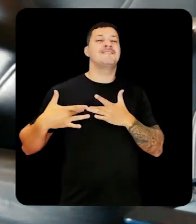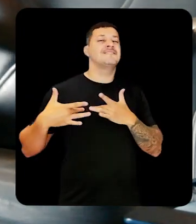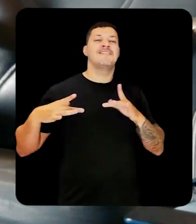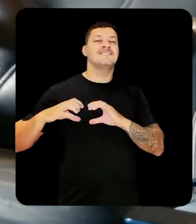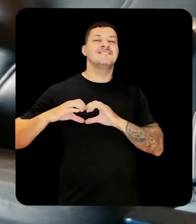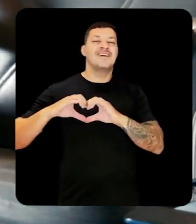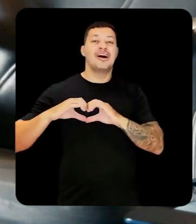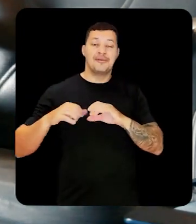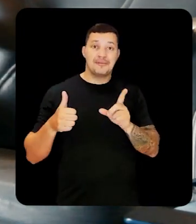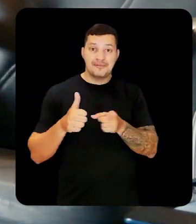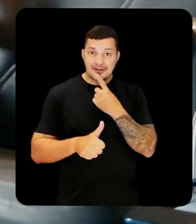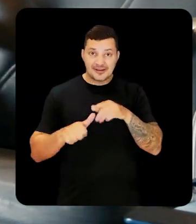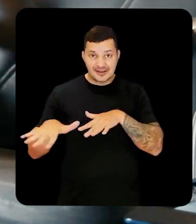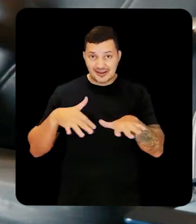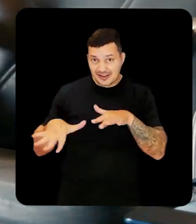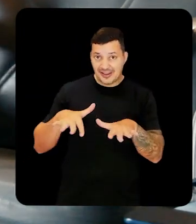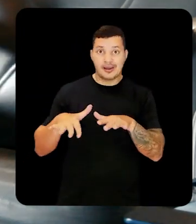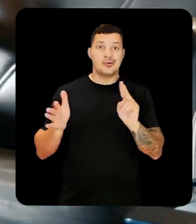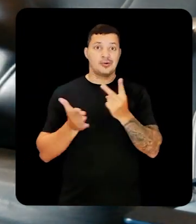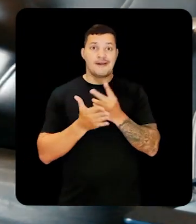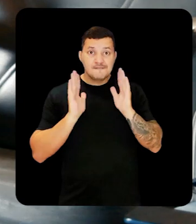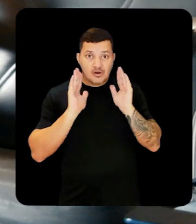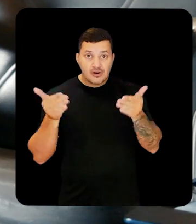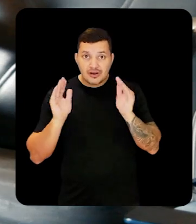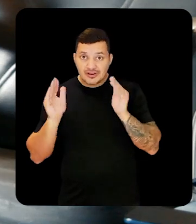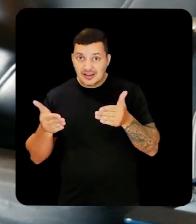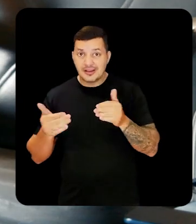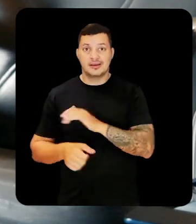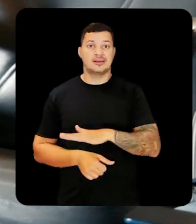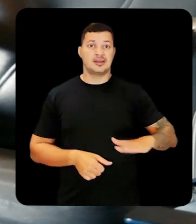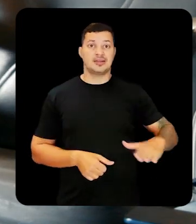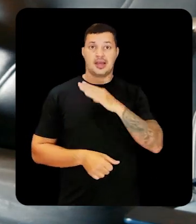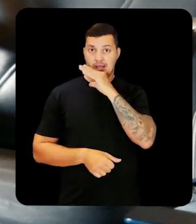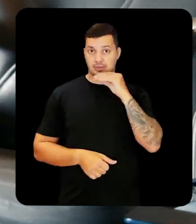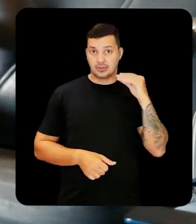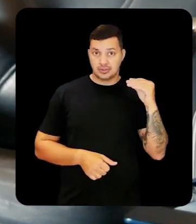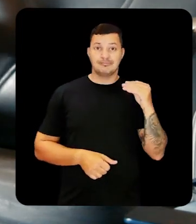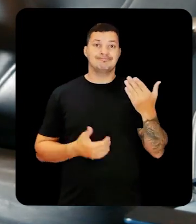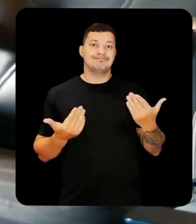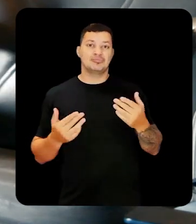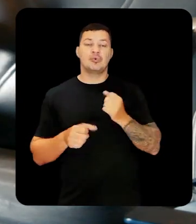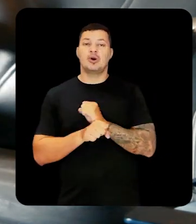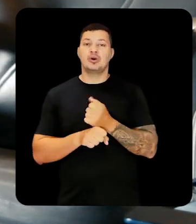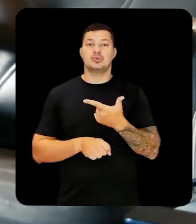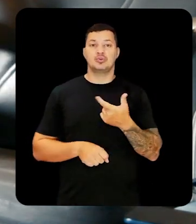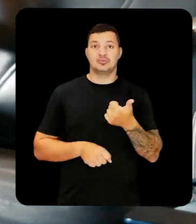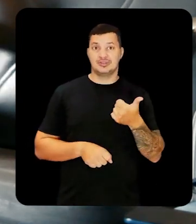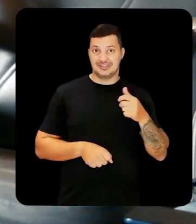minha paixão realmente. Criei o primeiro movimento teatral aqui, voltado apenas para crianças e adolescentes, isso